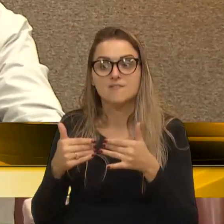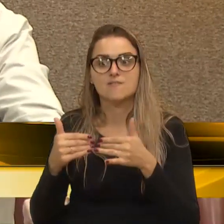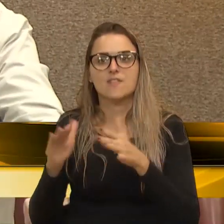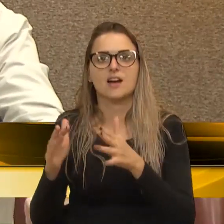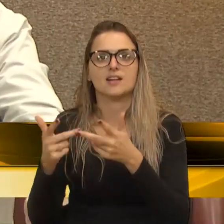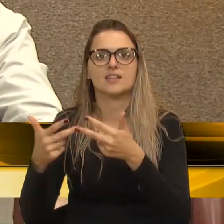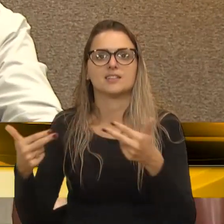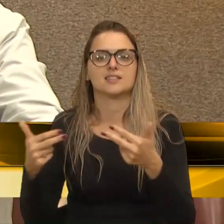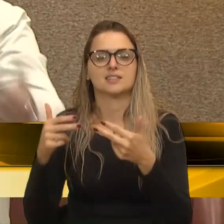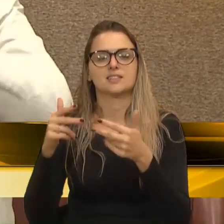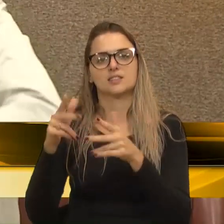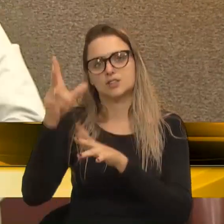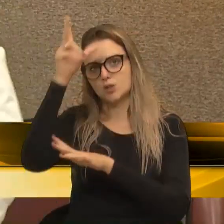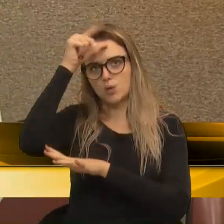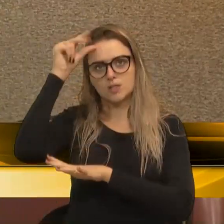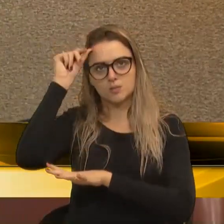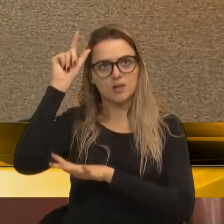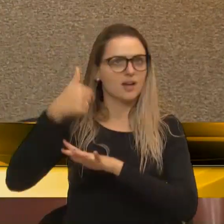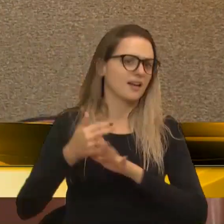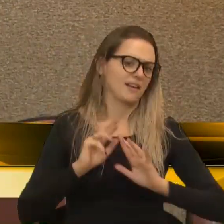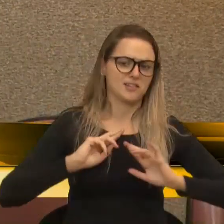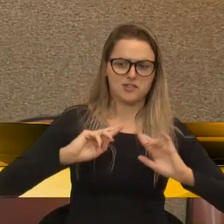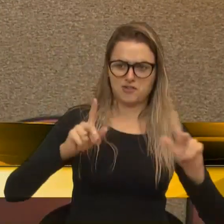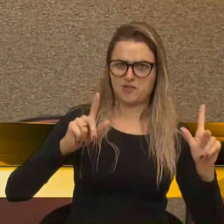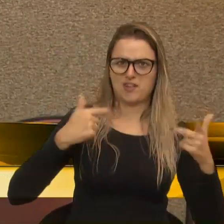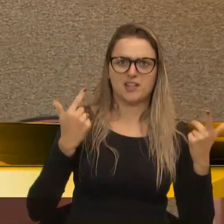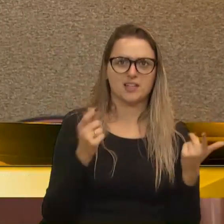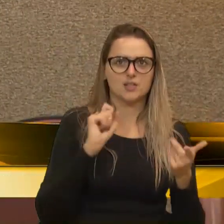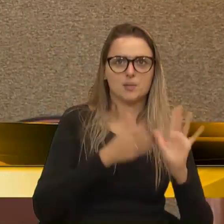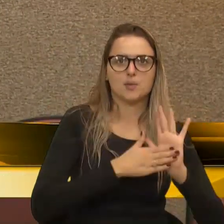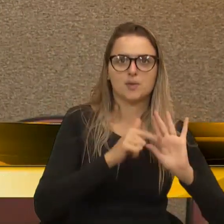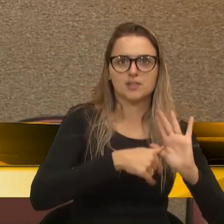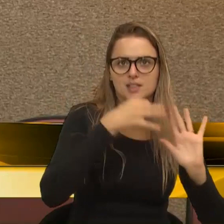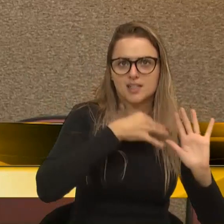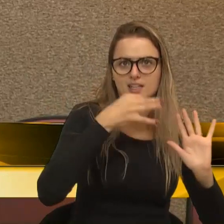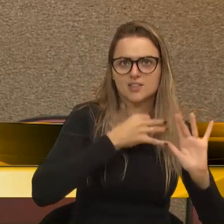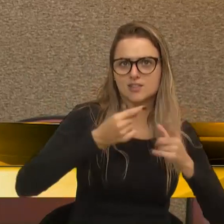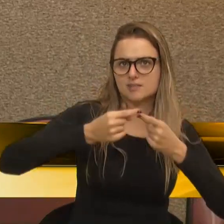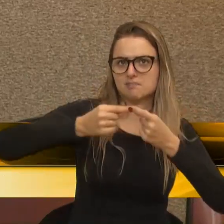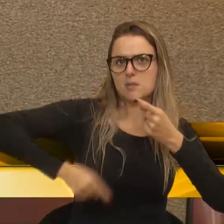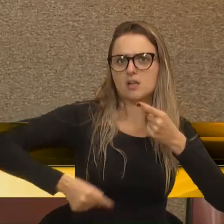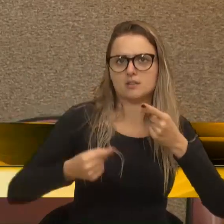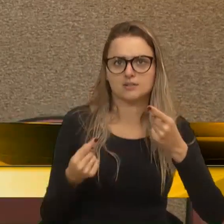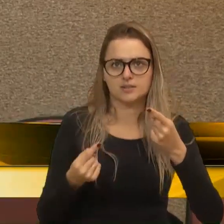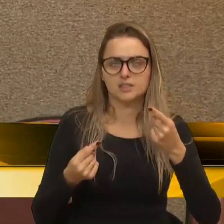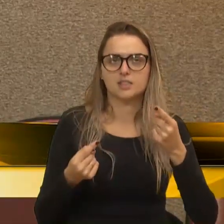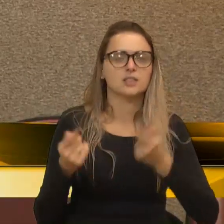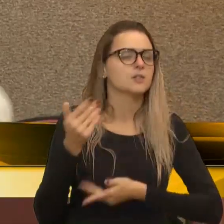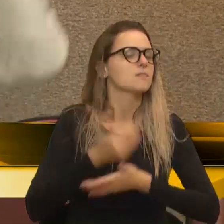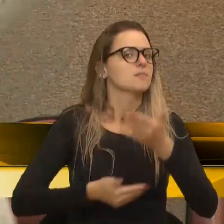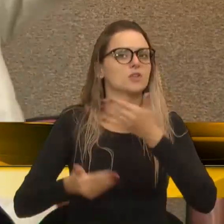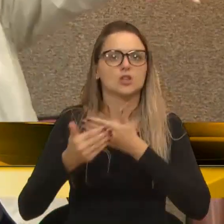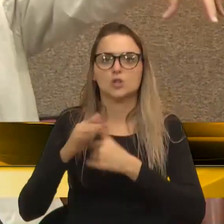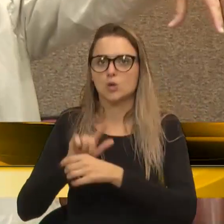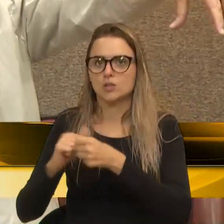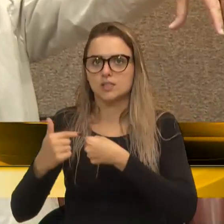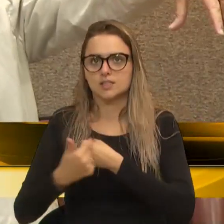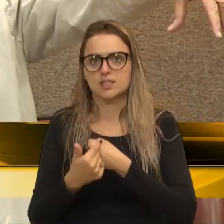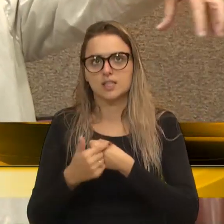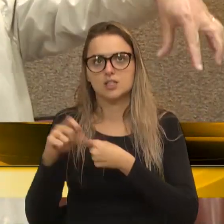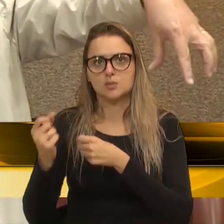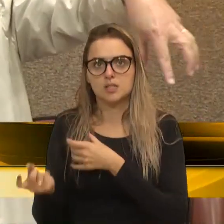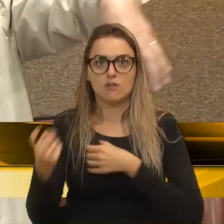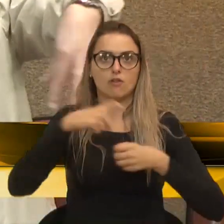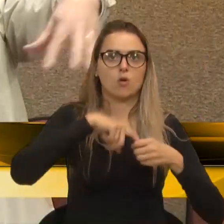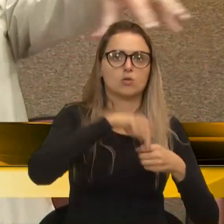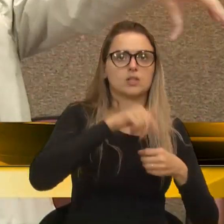públicos. É muito ao contrário do que está sendo proposto aqui. Então, toda cidade tem que se dirigir ao